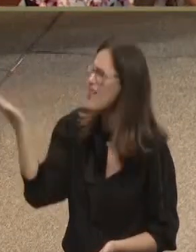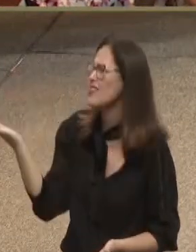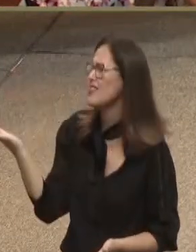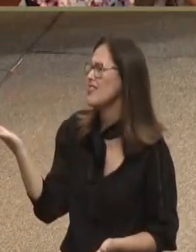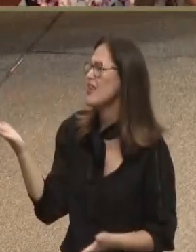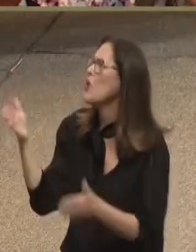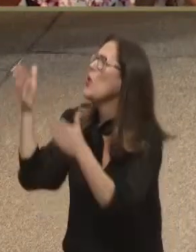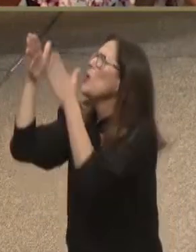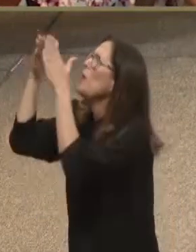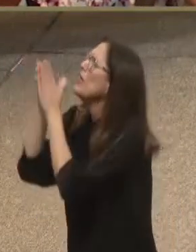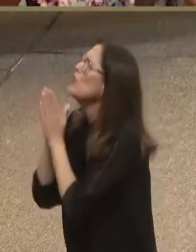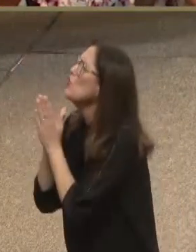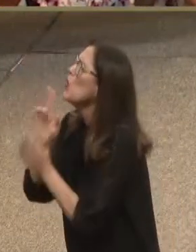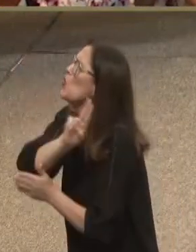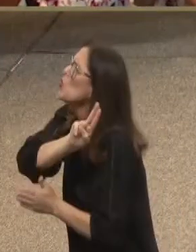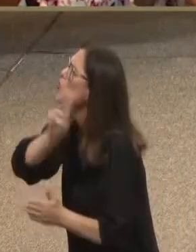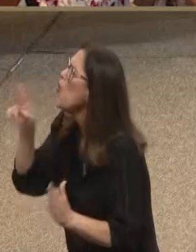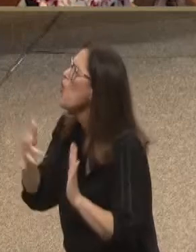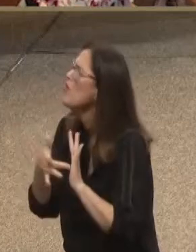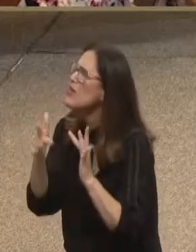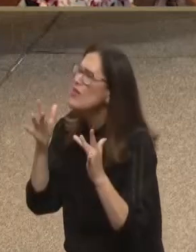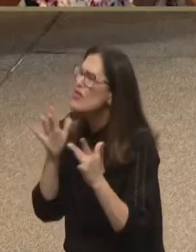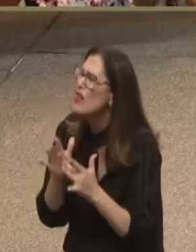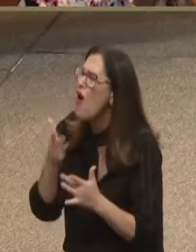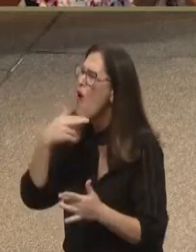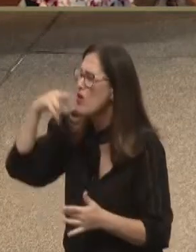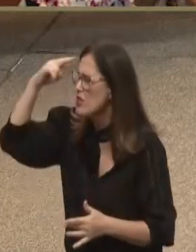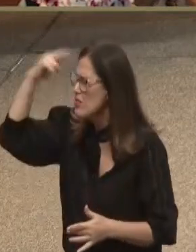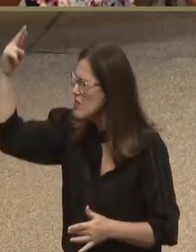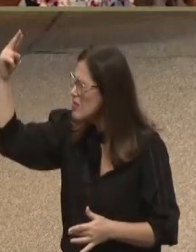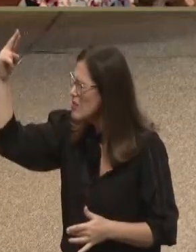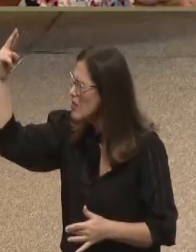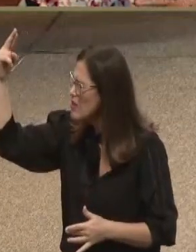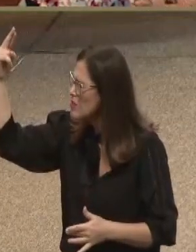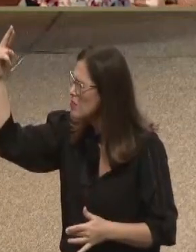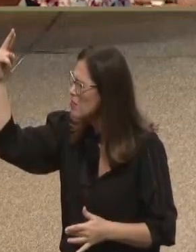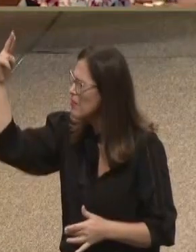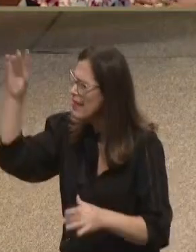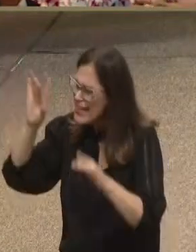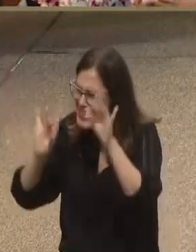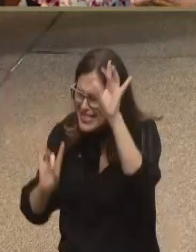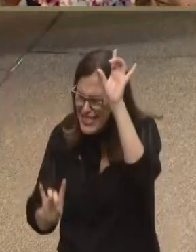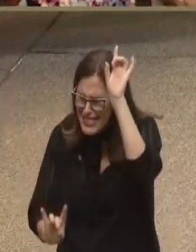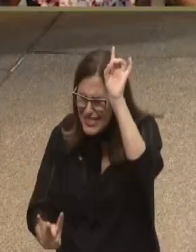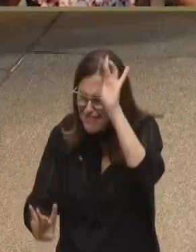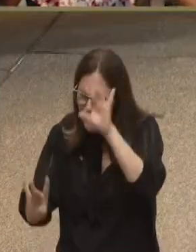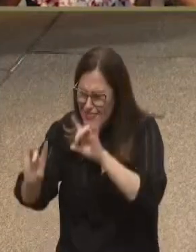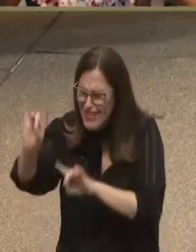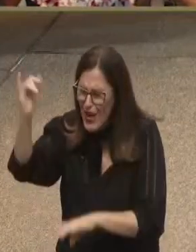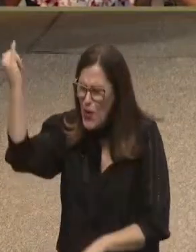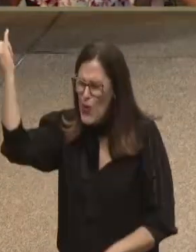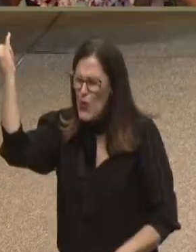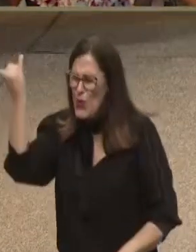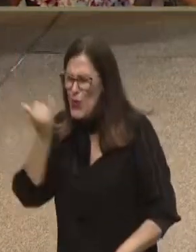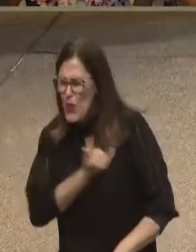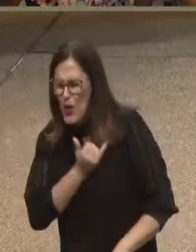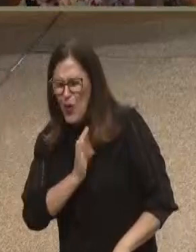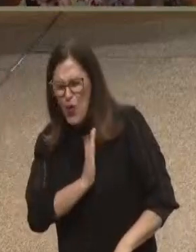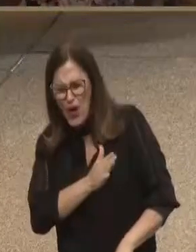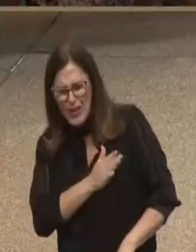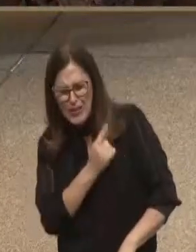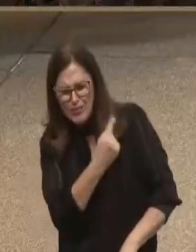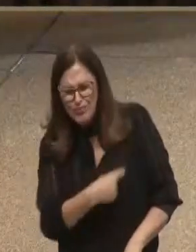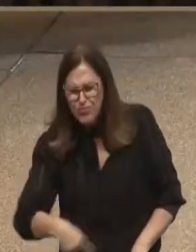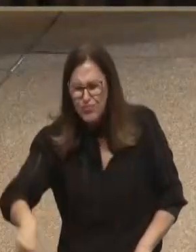eu suplico-te que em nome de Jesus, o Senhor de maneira muito especial, fale a estes corações,